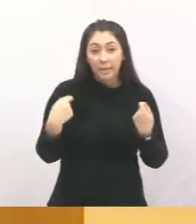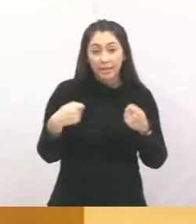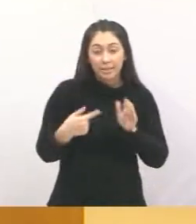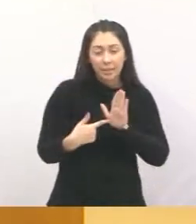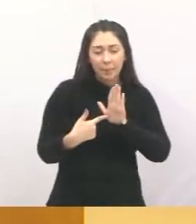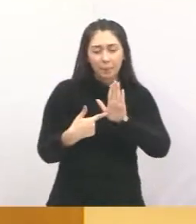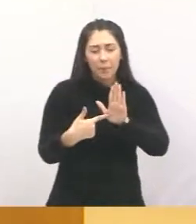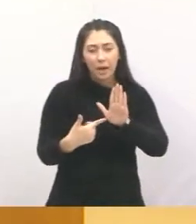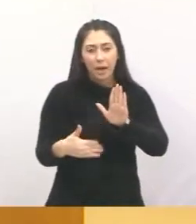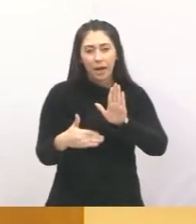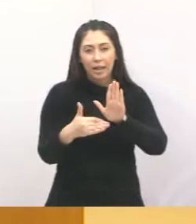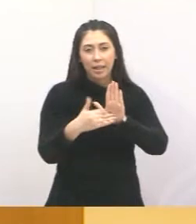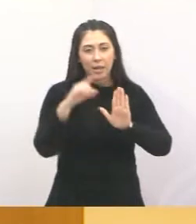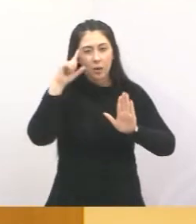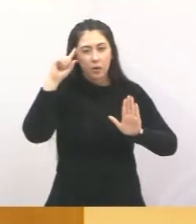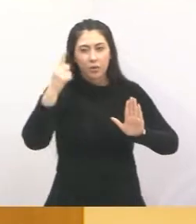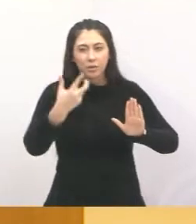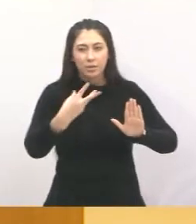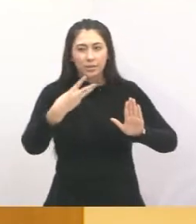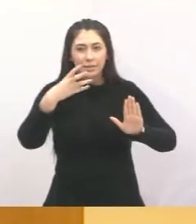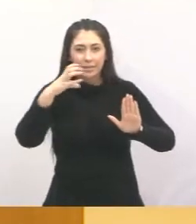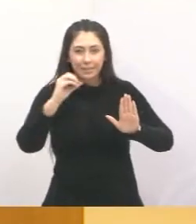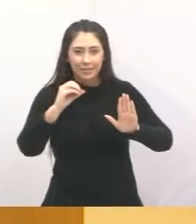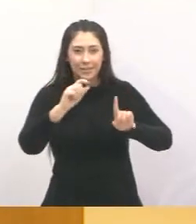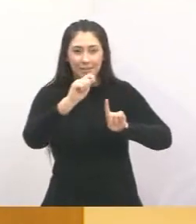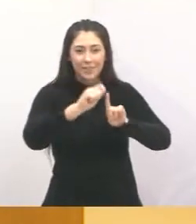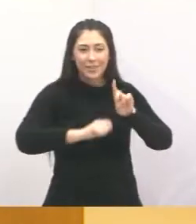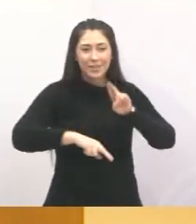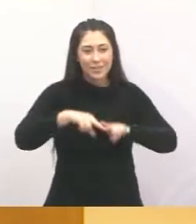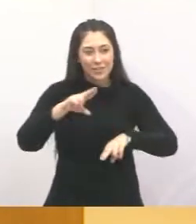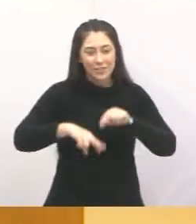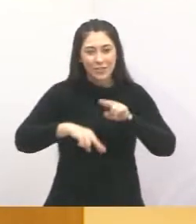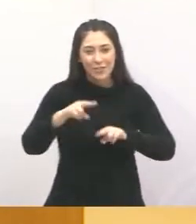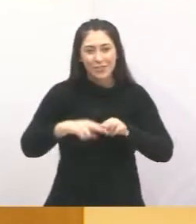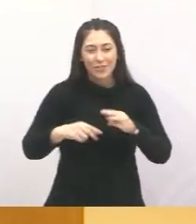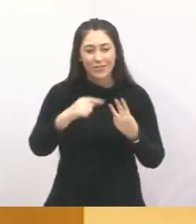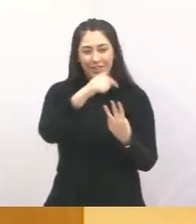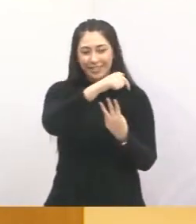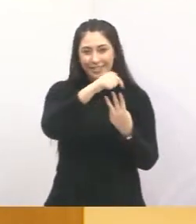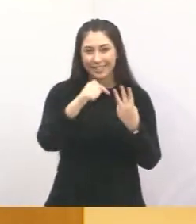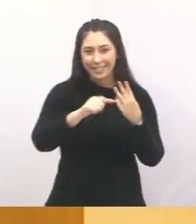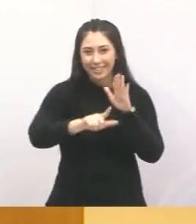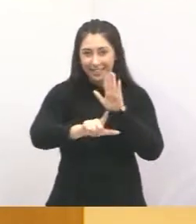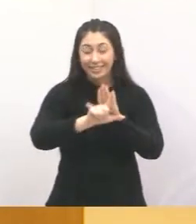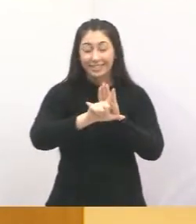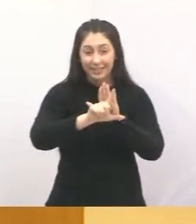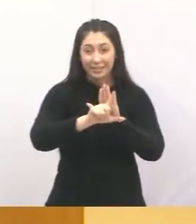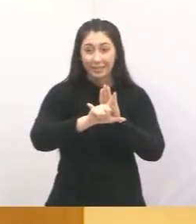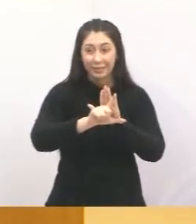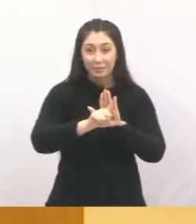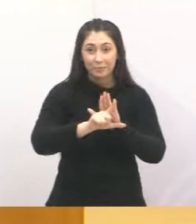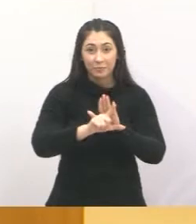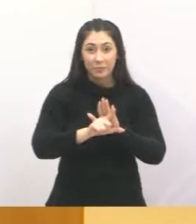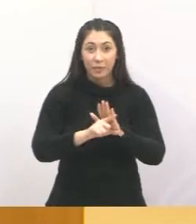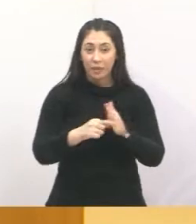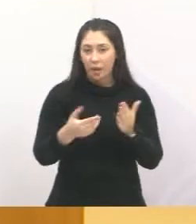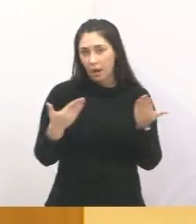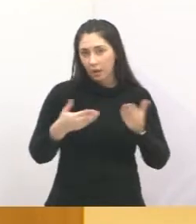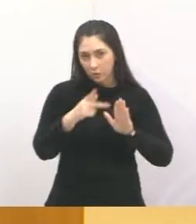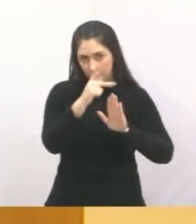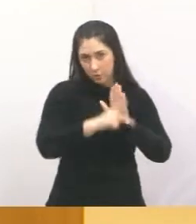até o dia 30 de junho próximo agora, as 3 leis no caso. E essa é uma das